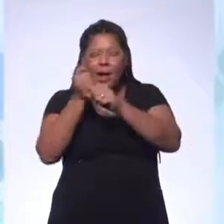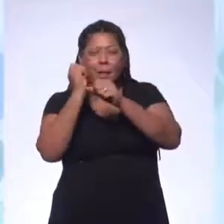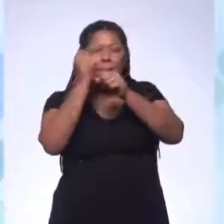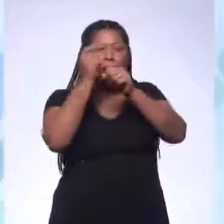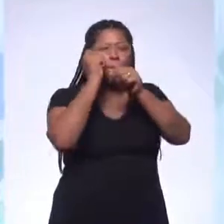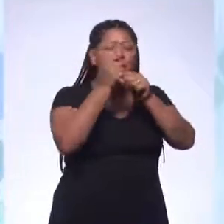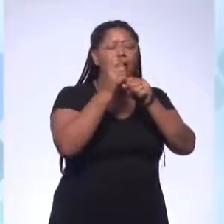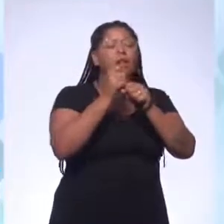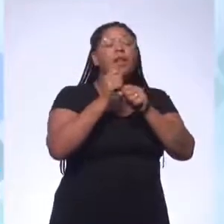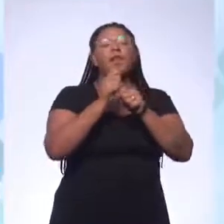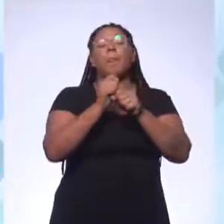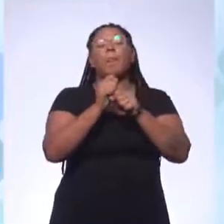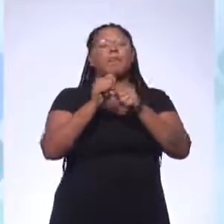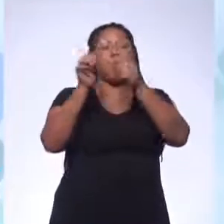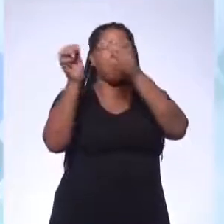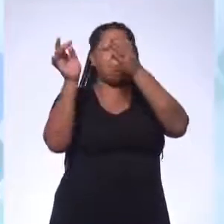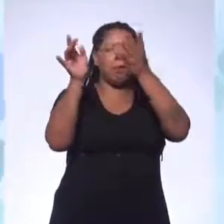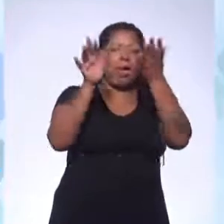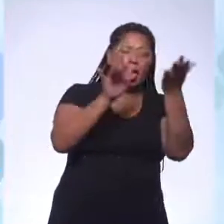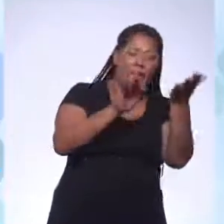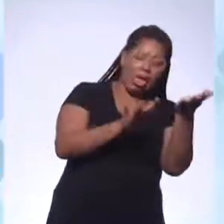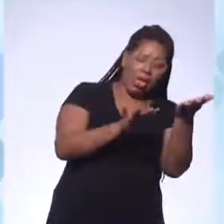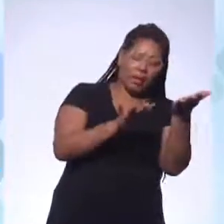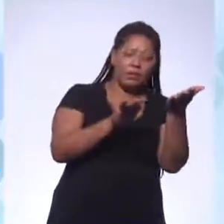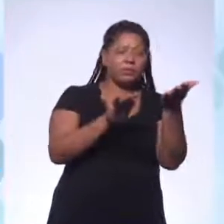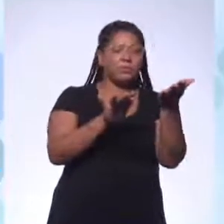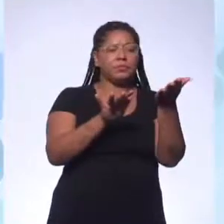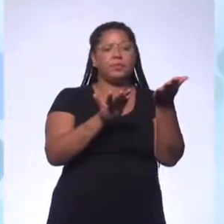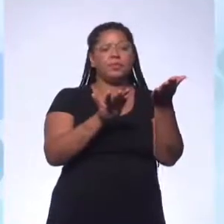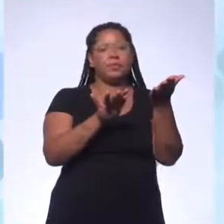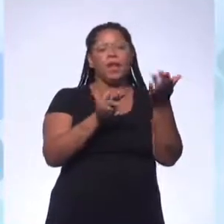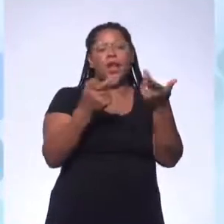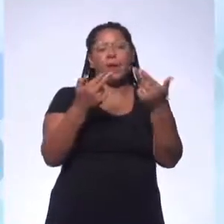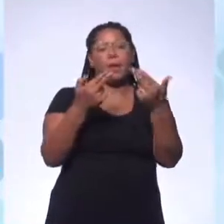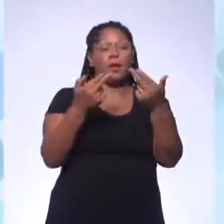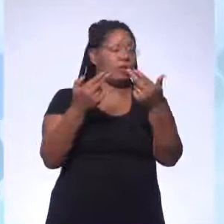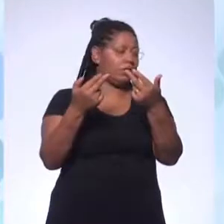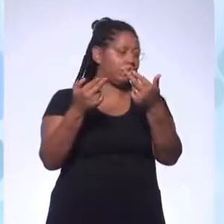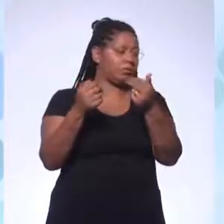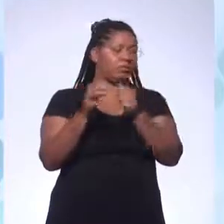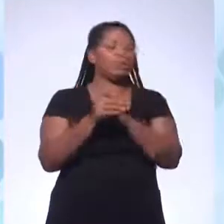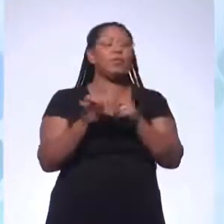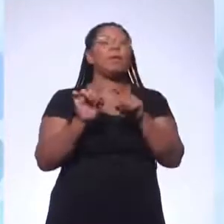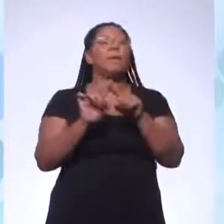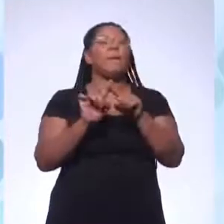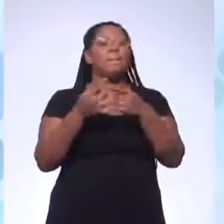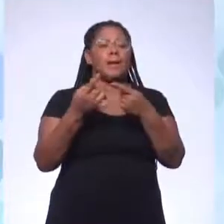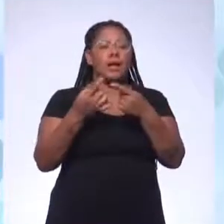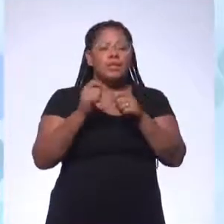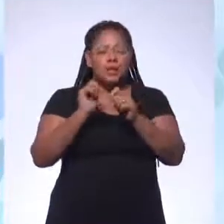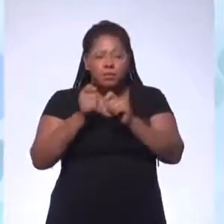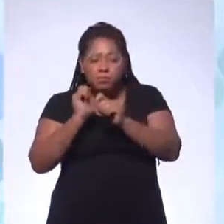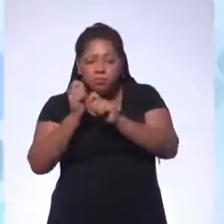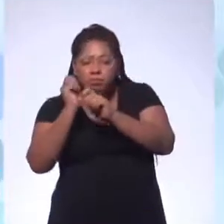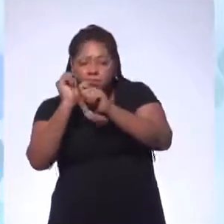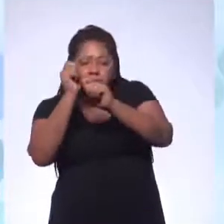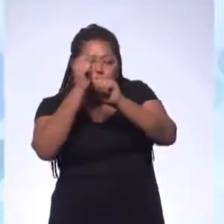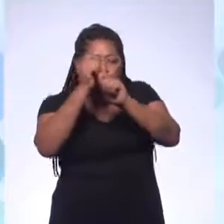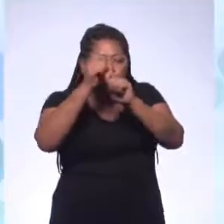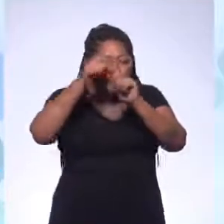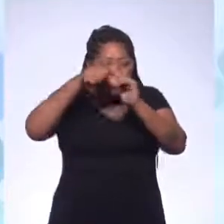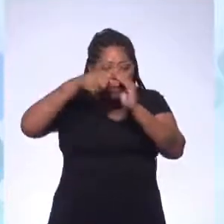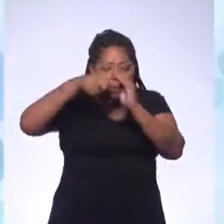precisa derrubar ele todo, não. Não precisa ser como o muro lá de Berlim. Mas você faz ali um buraco necessário para você passar